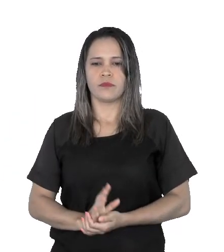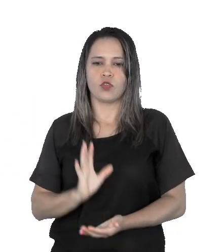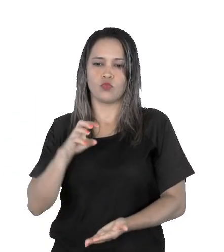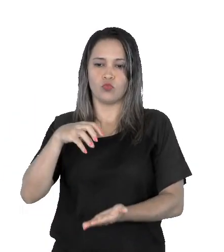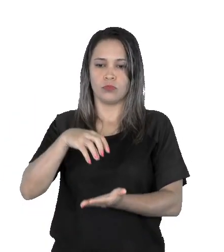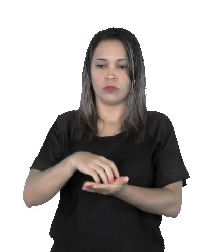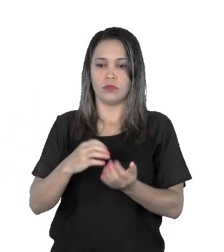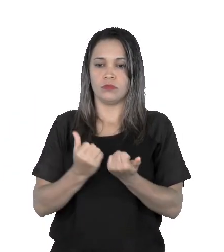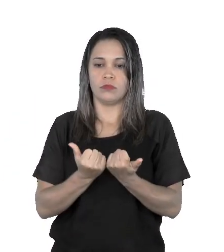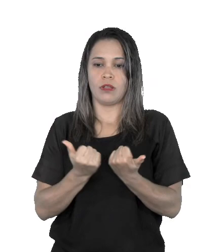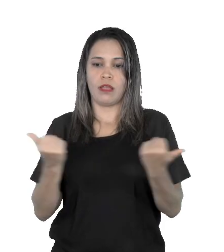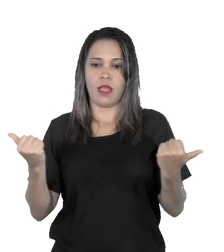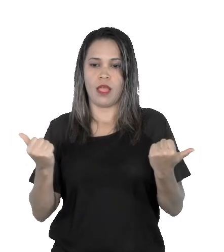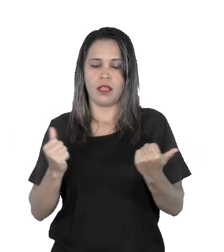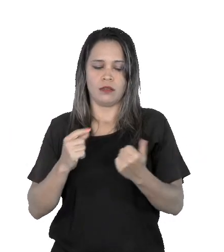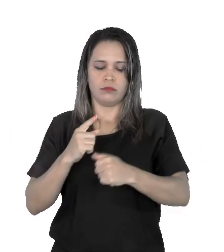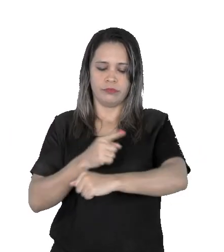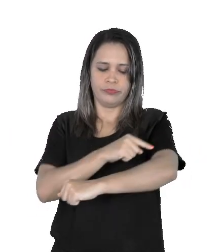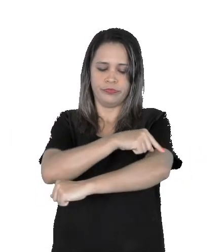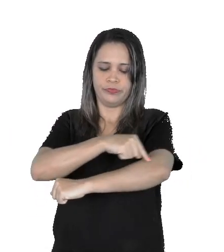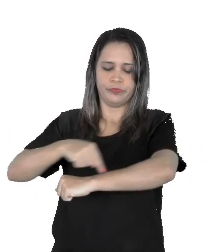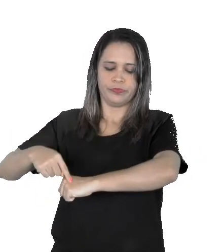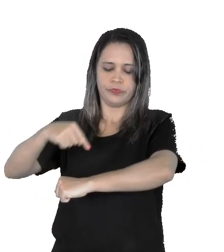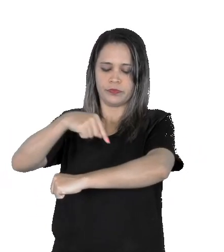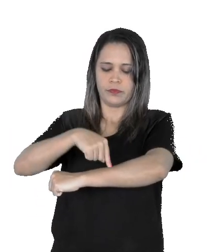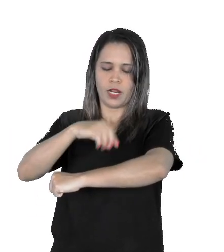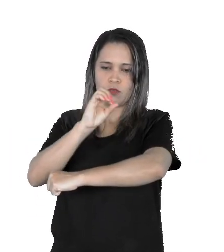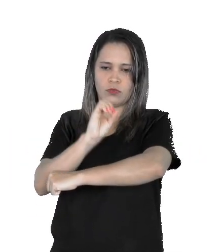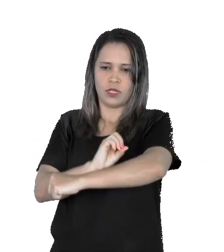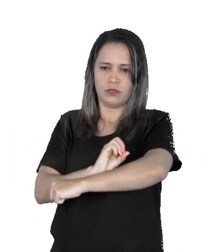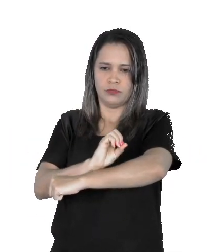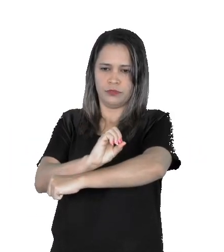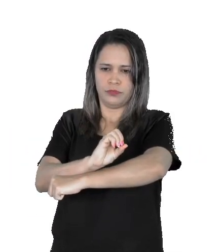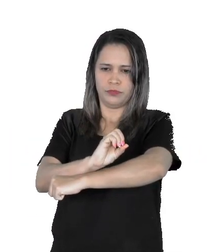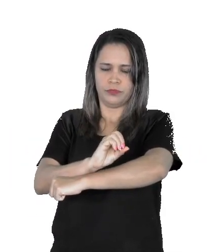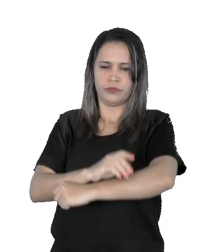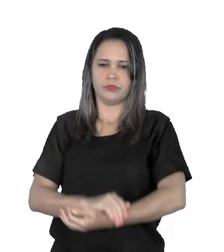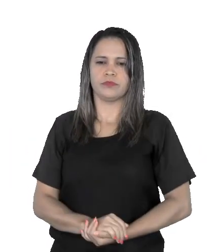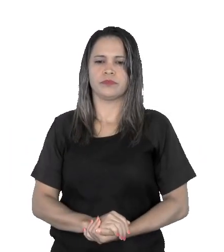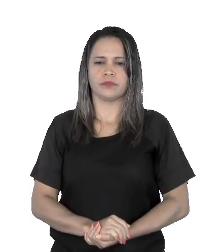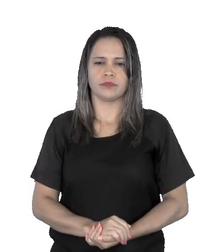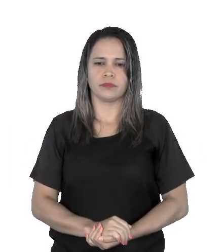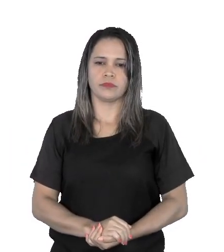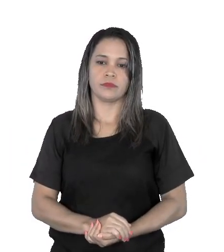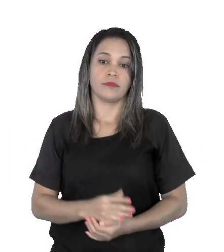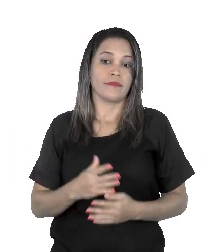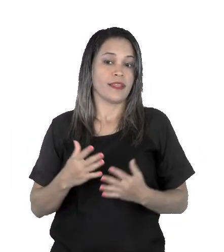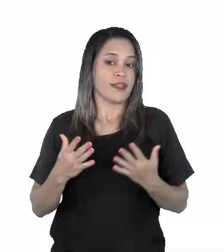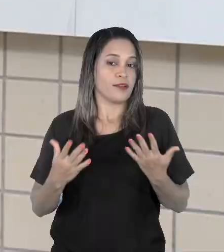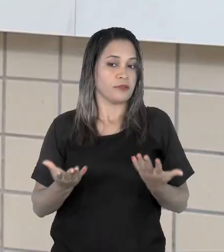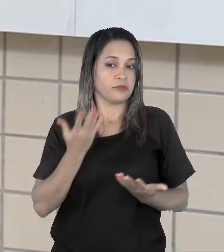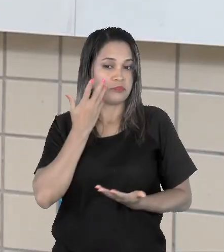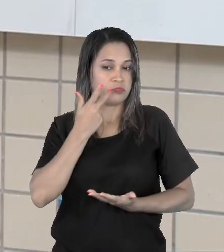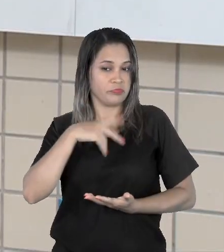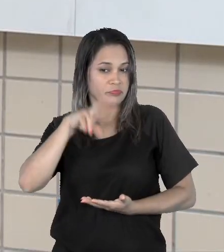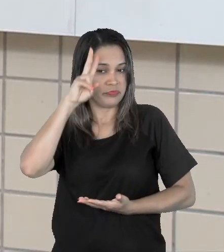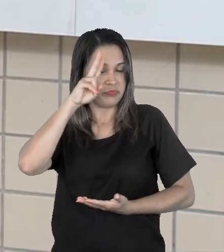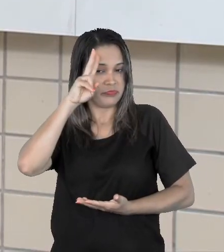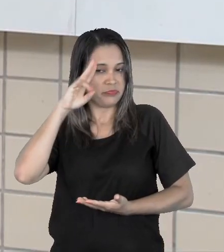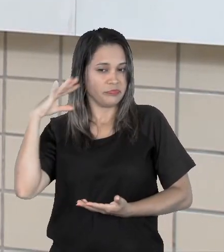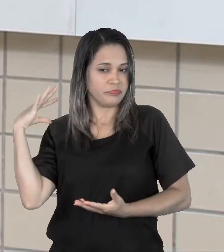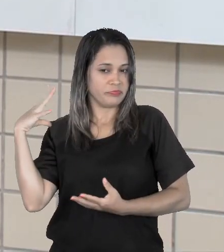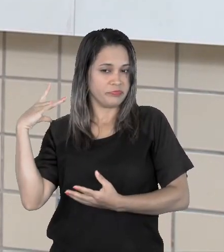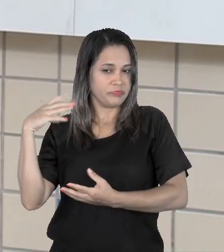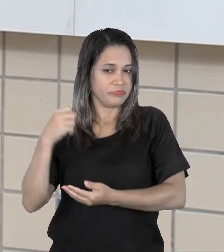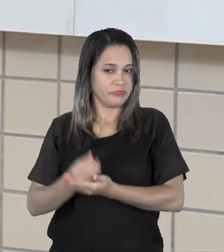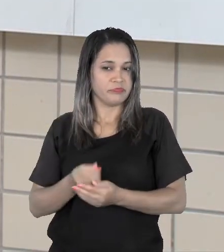da reta fica o zero, que é a sua origem. E agora, crianças, deu para relembrar o que é uma reta